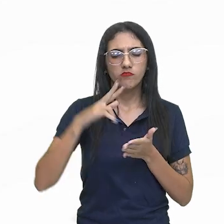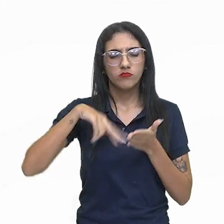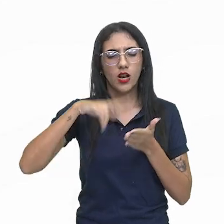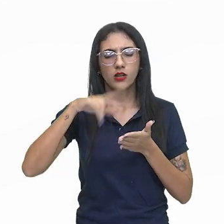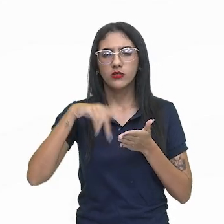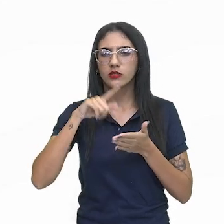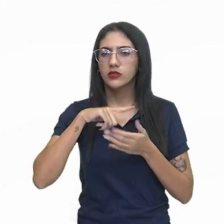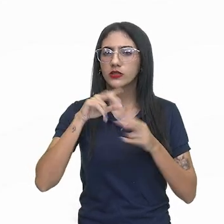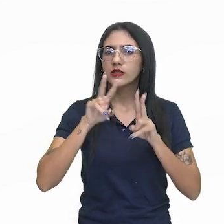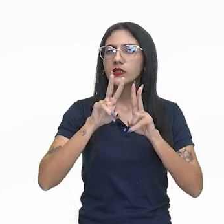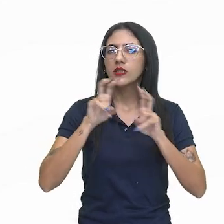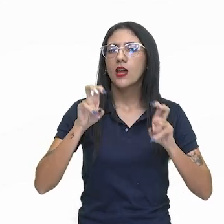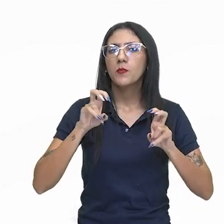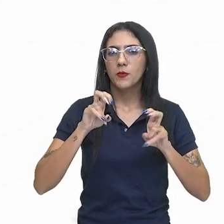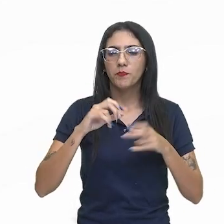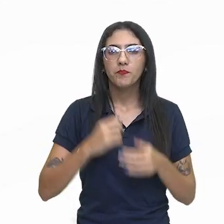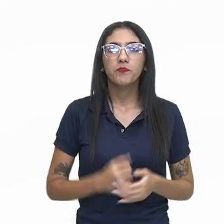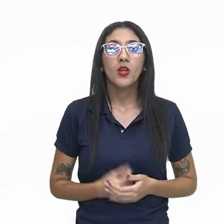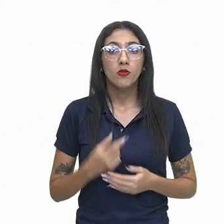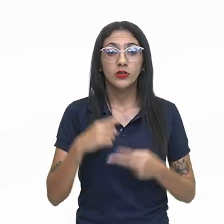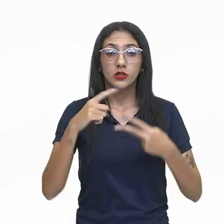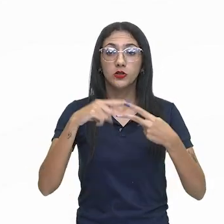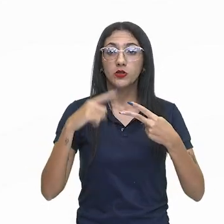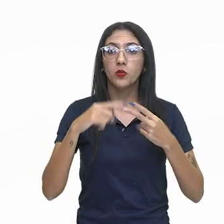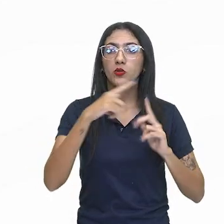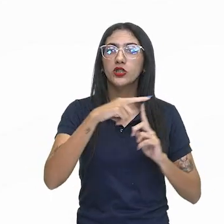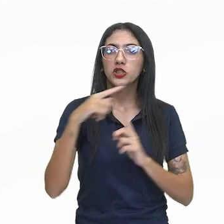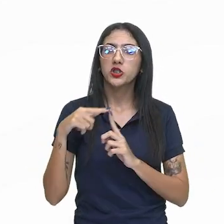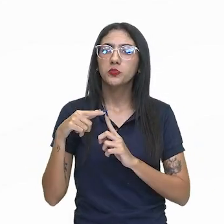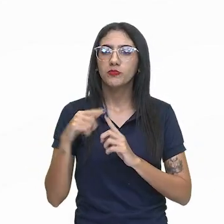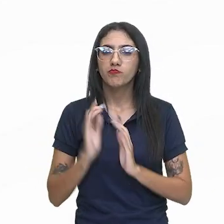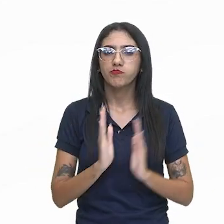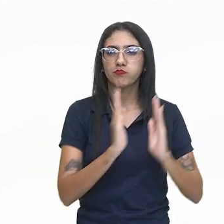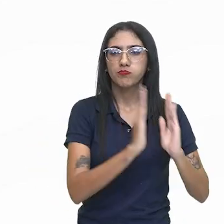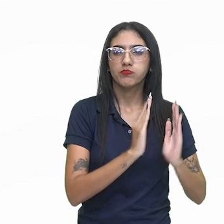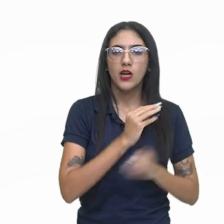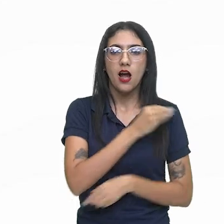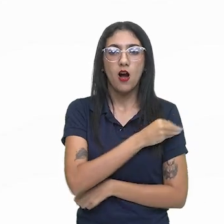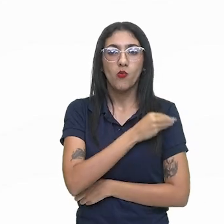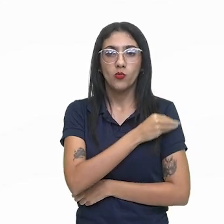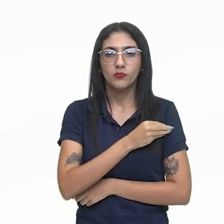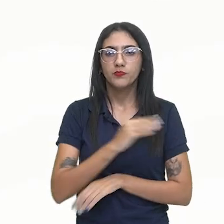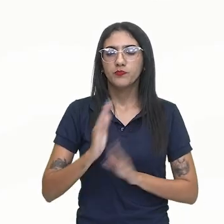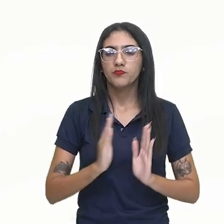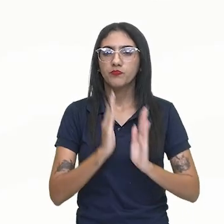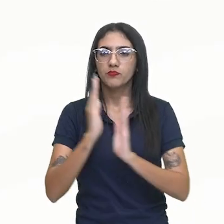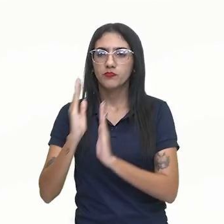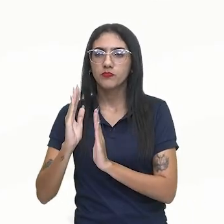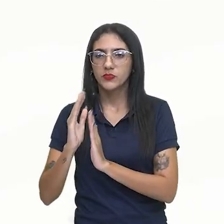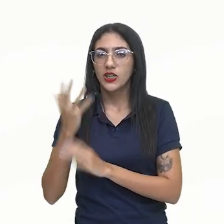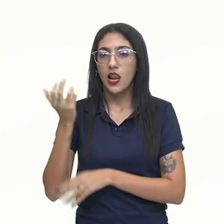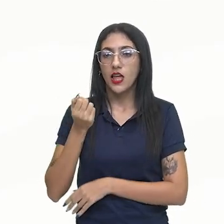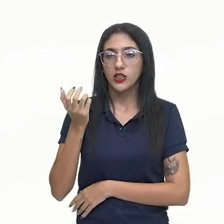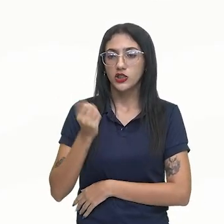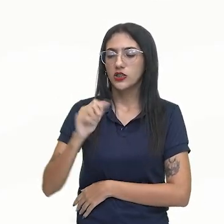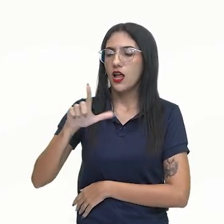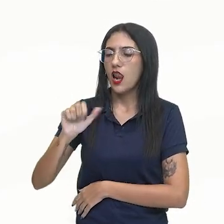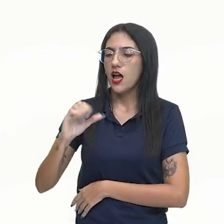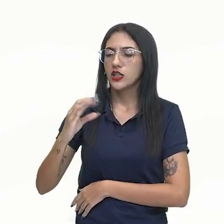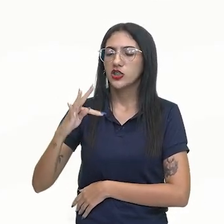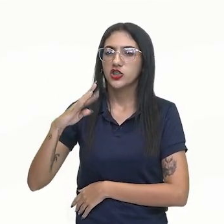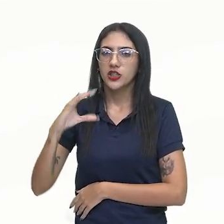sobre a fermentação. Existem dois tipos de fermentação, a fermentação alcoólica e a fermentação lática. Inclusive, elas